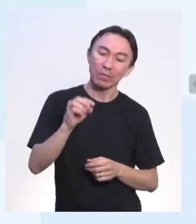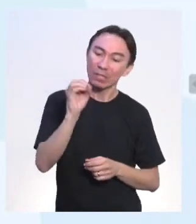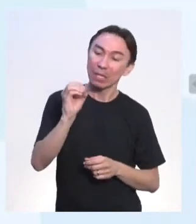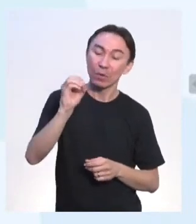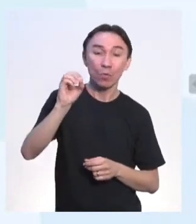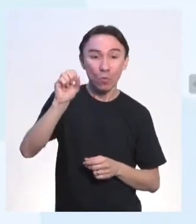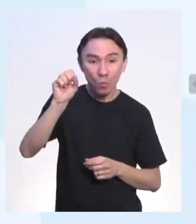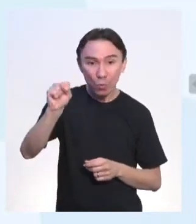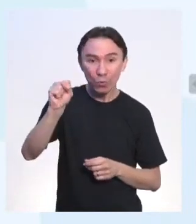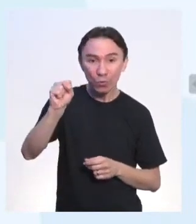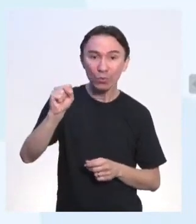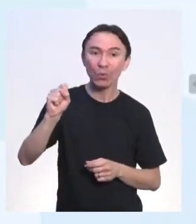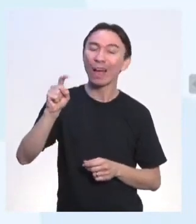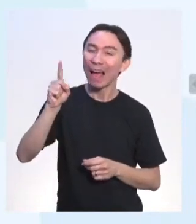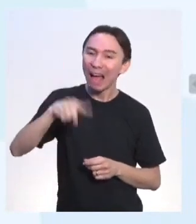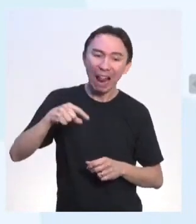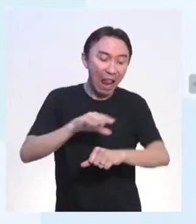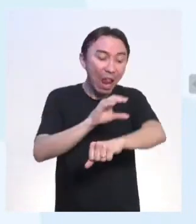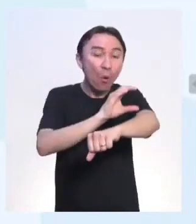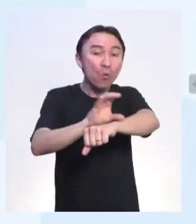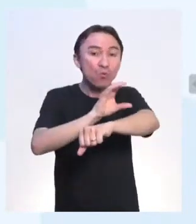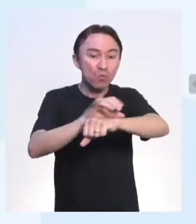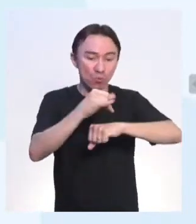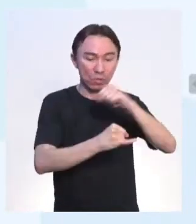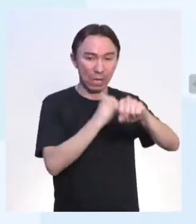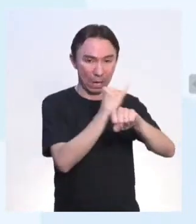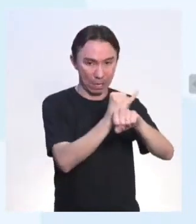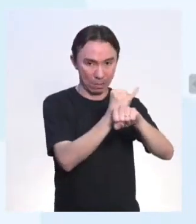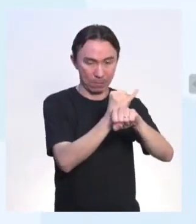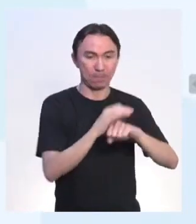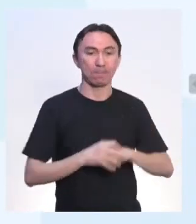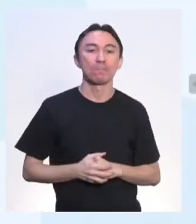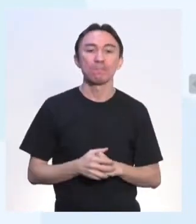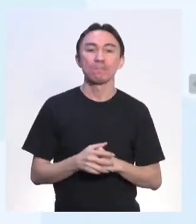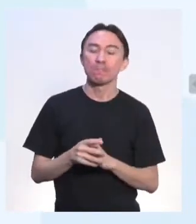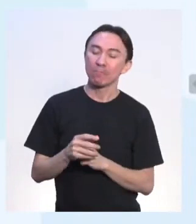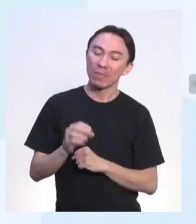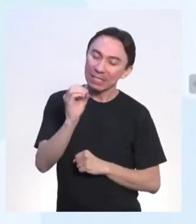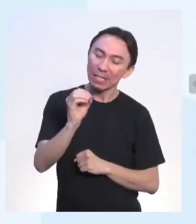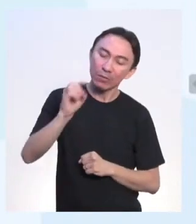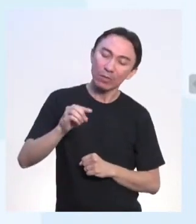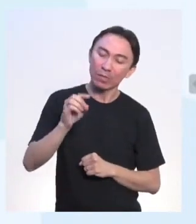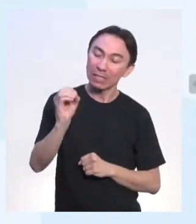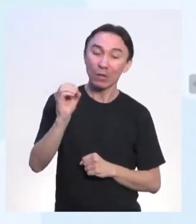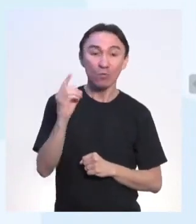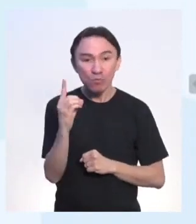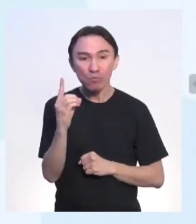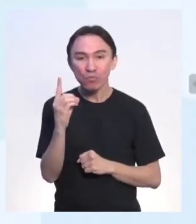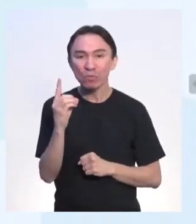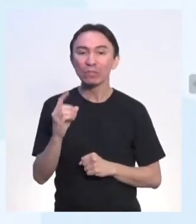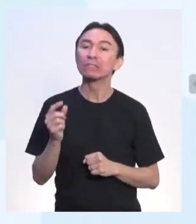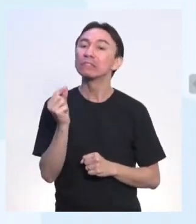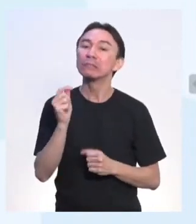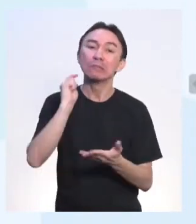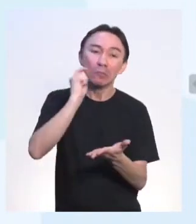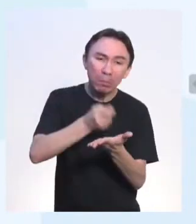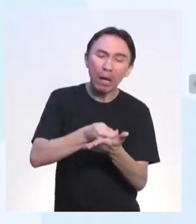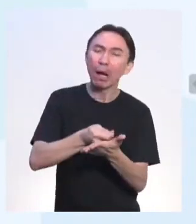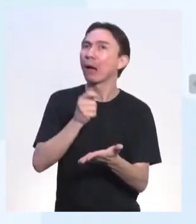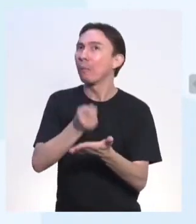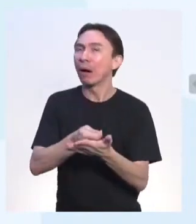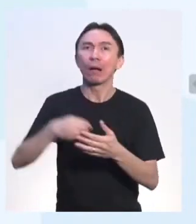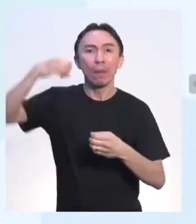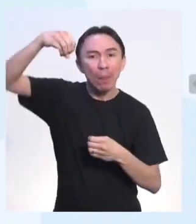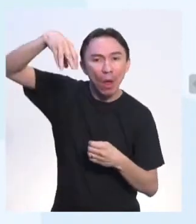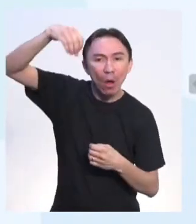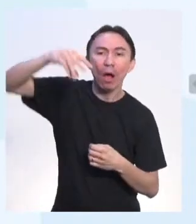0,08 gasta com curso online. E 0,01 gasta com água,